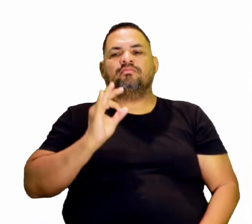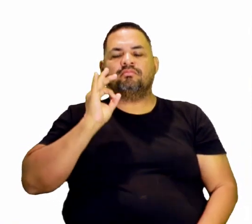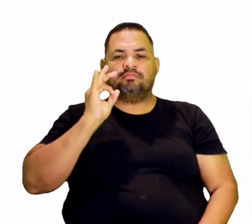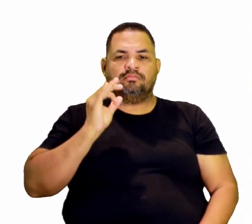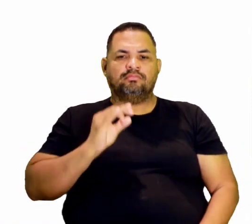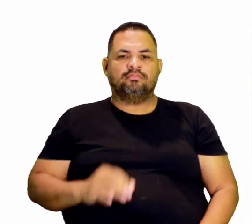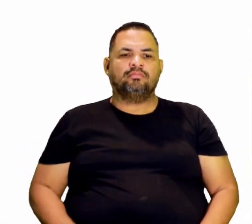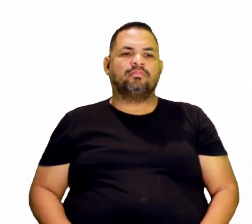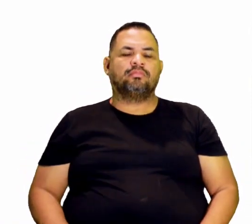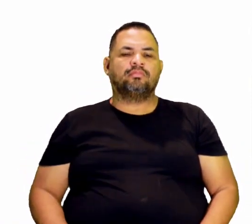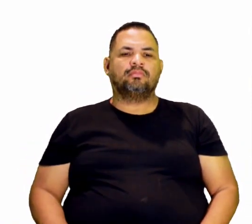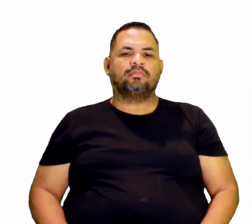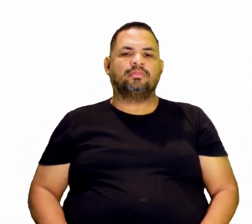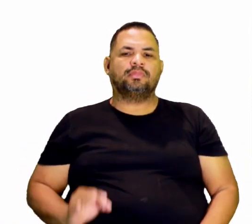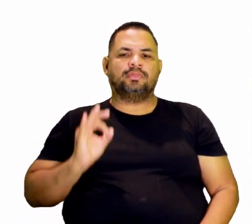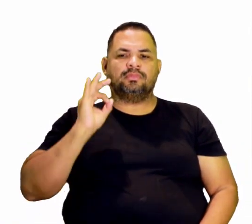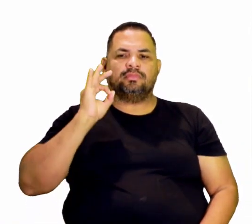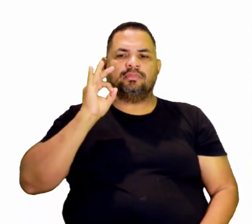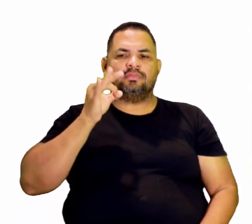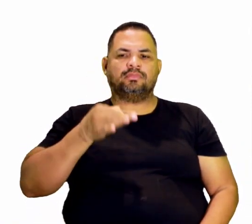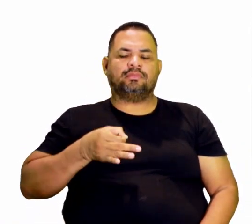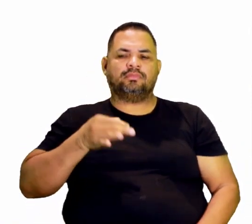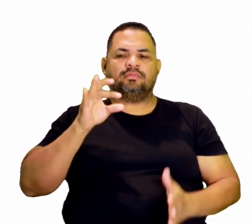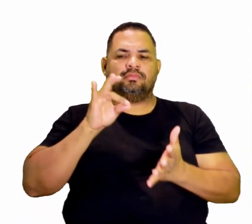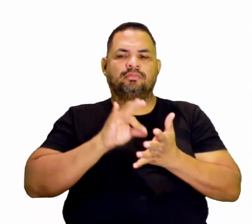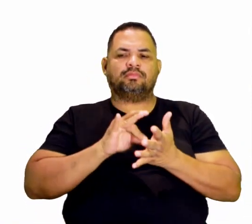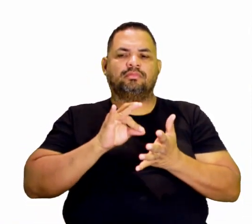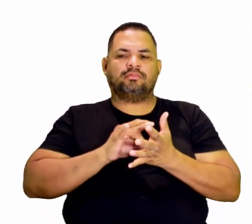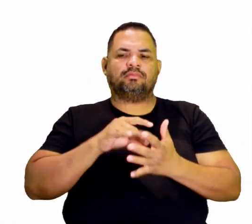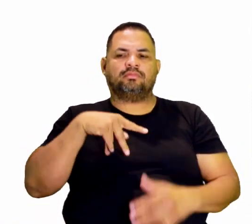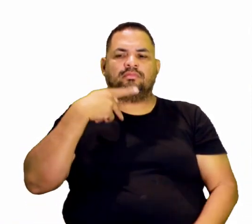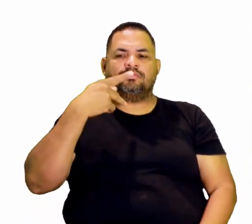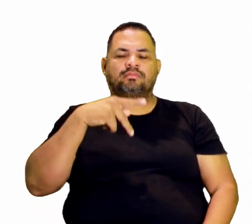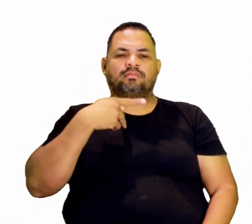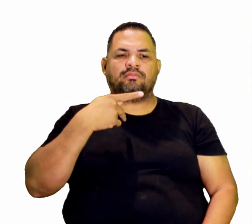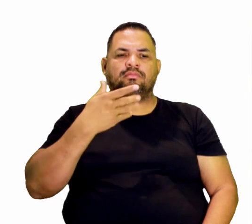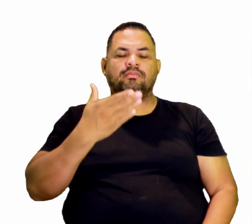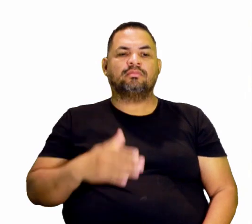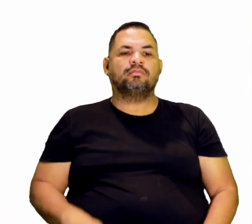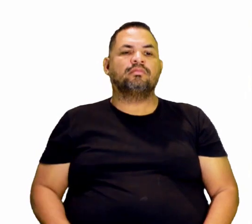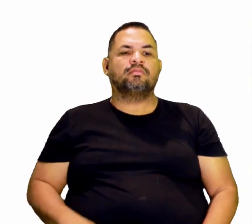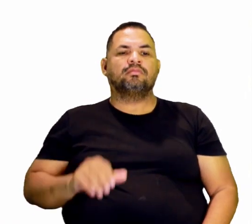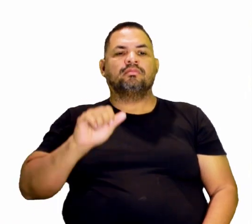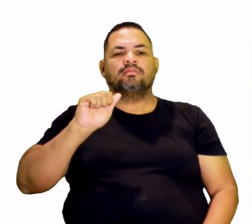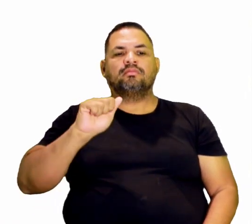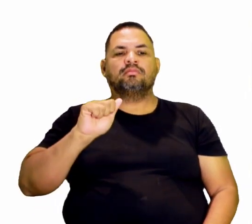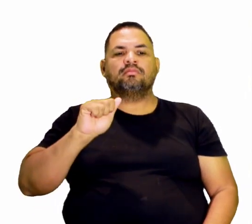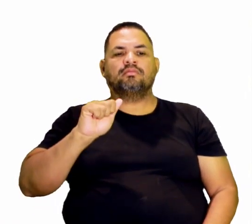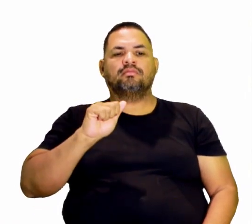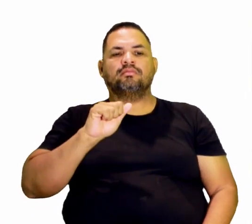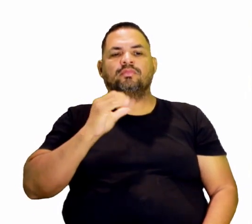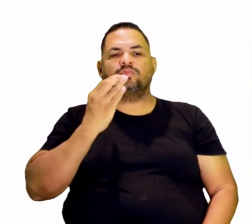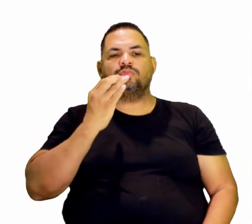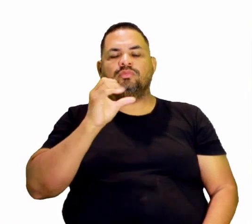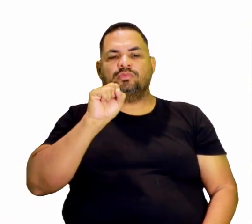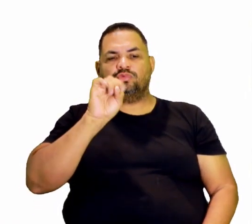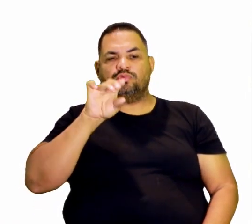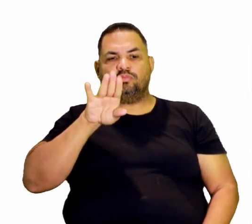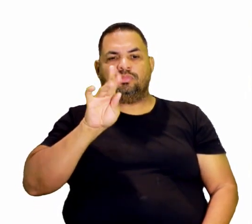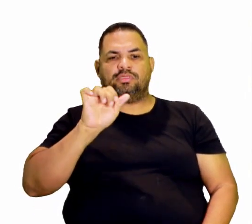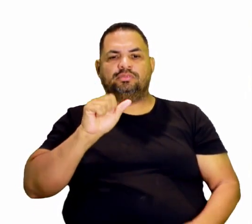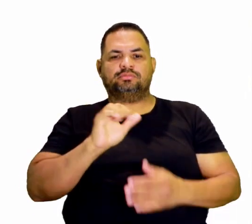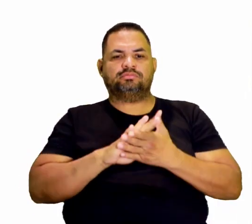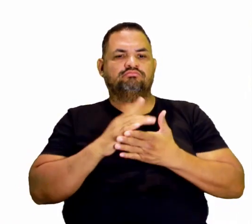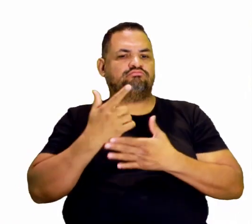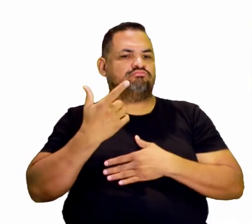impressionista, né, está correto o que se afirma aqui na letra A você tem, as sombras